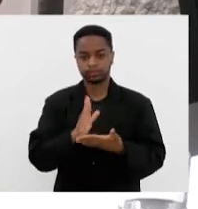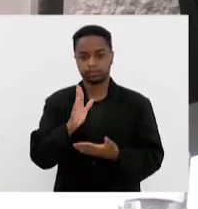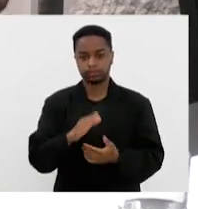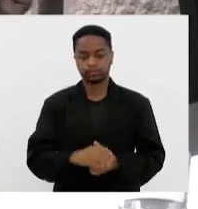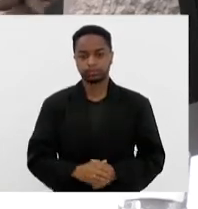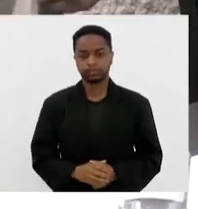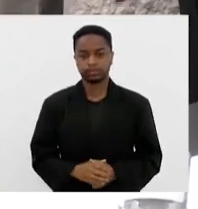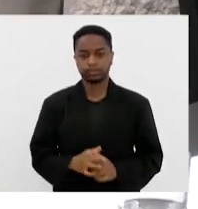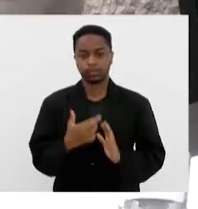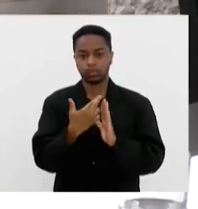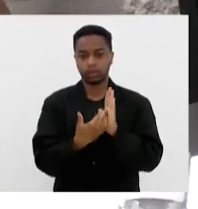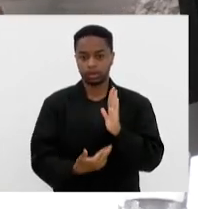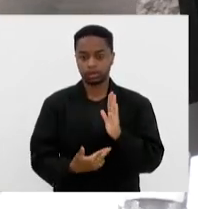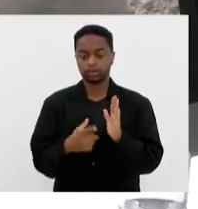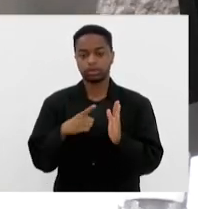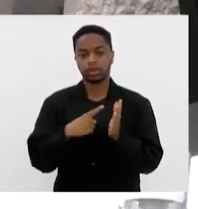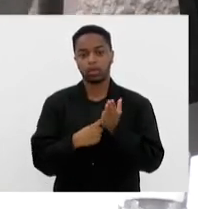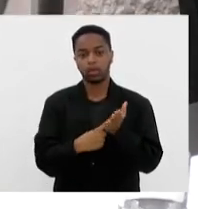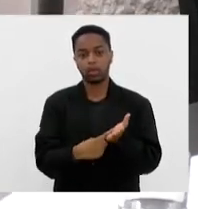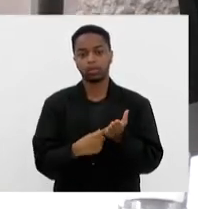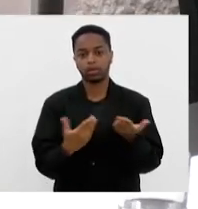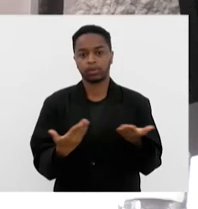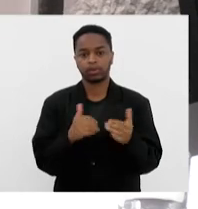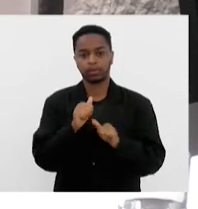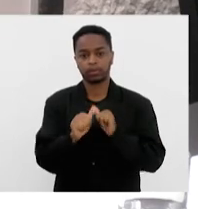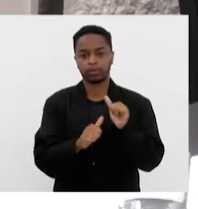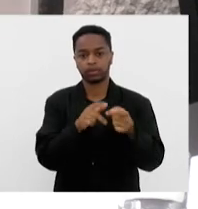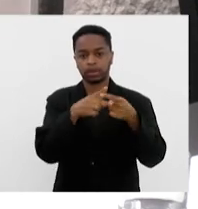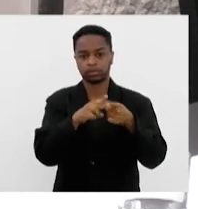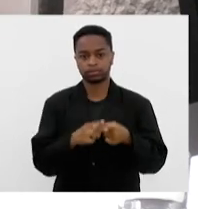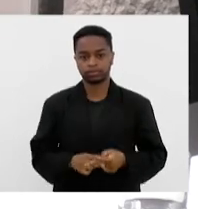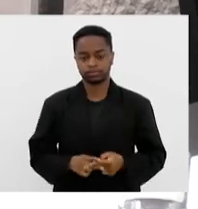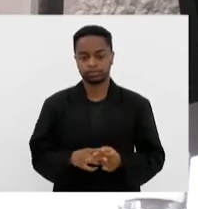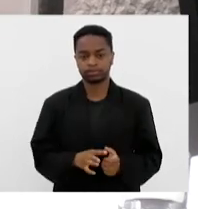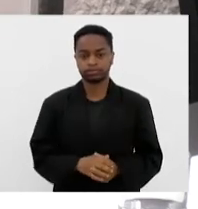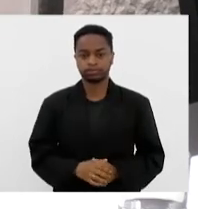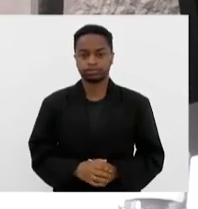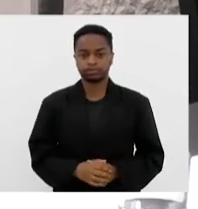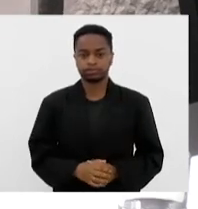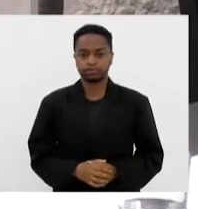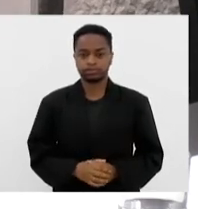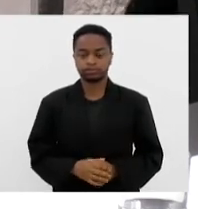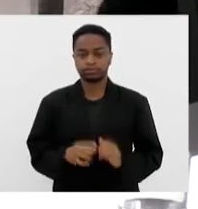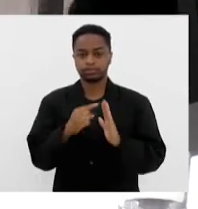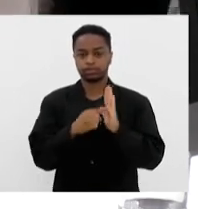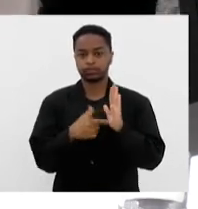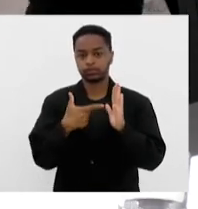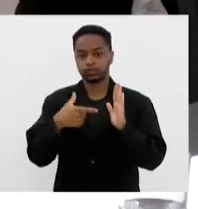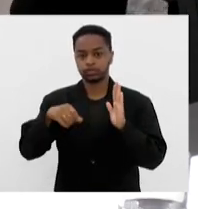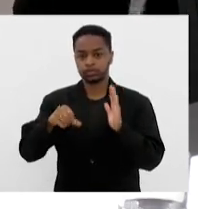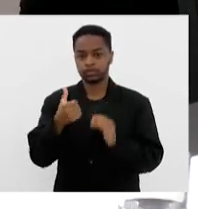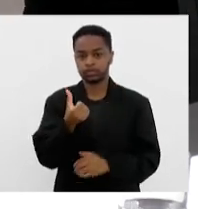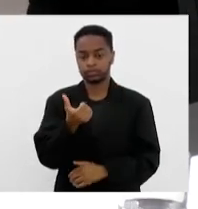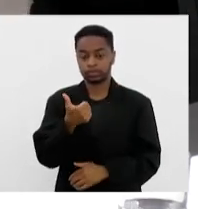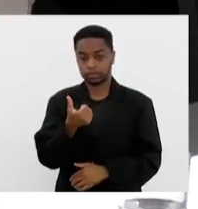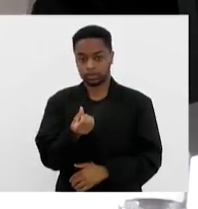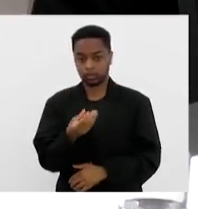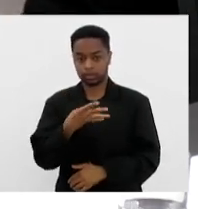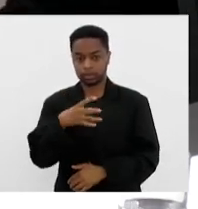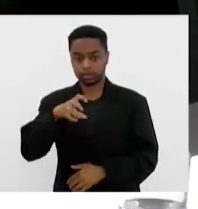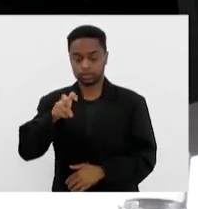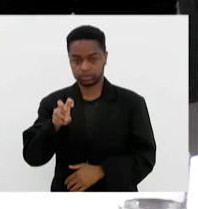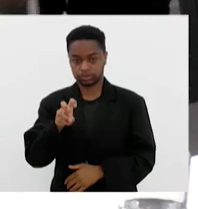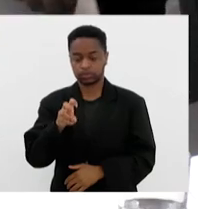o relatório com esse compromisso das alterações aqui sugeridas. Item 29 da pauta, PL 1645-19, de autoria da